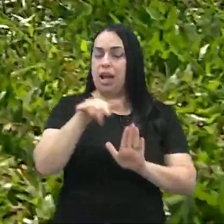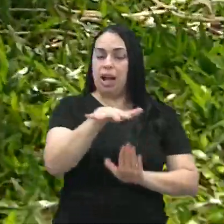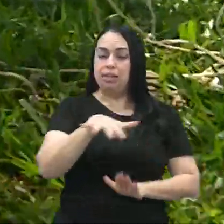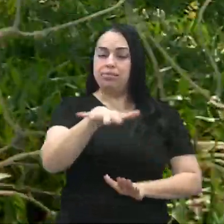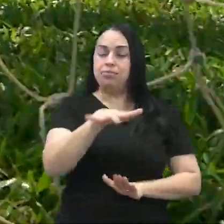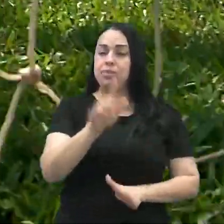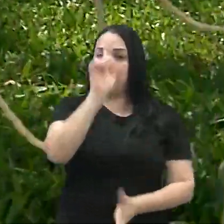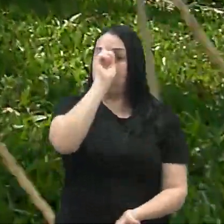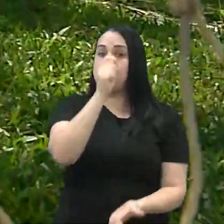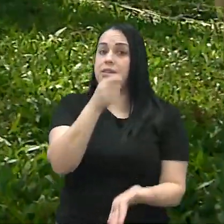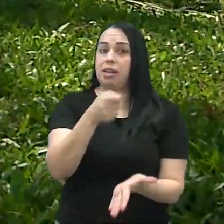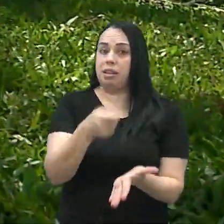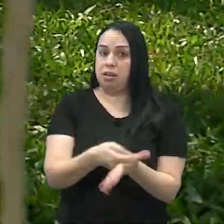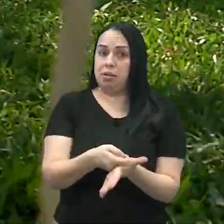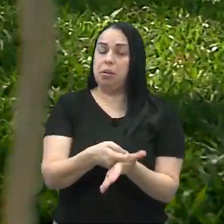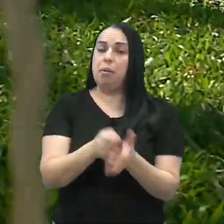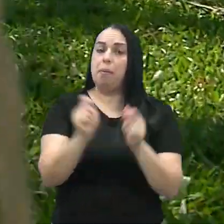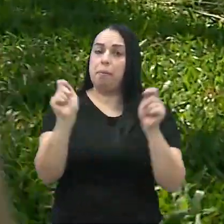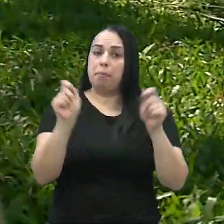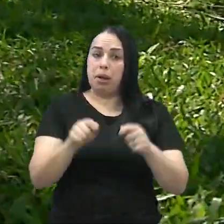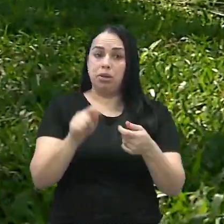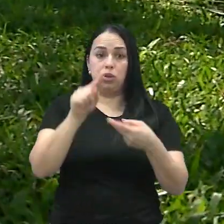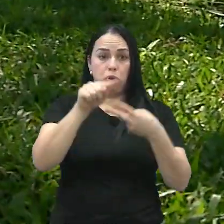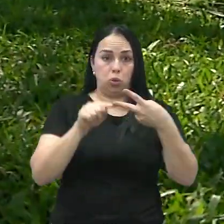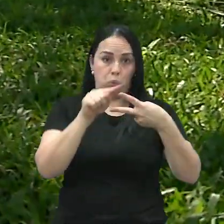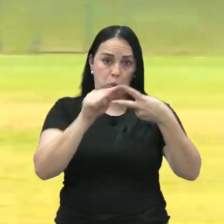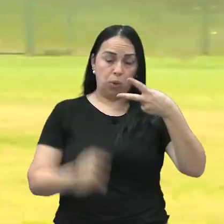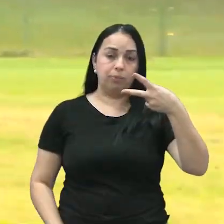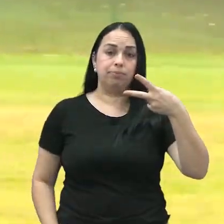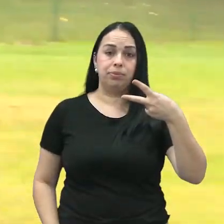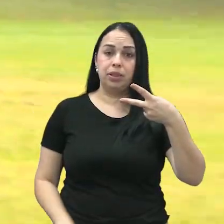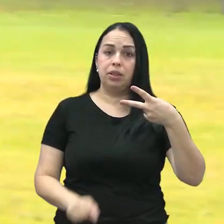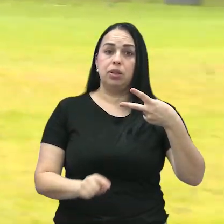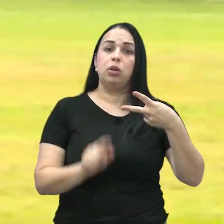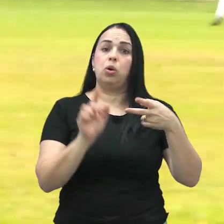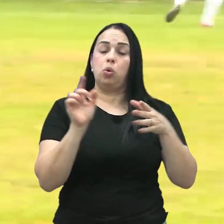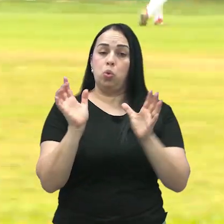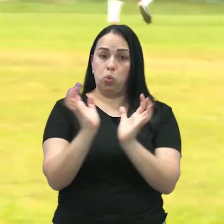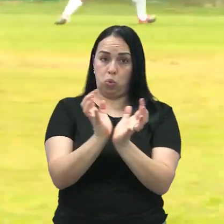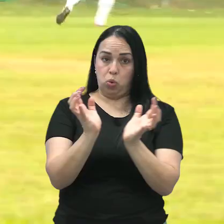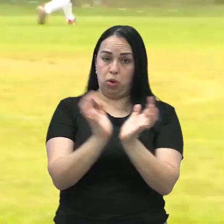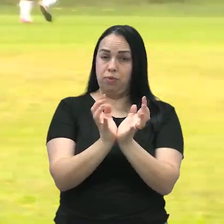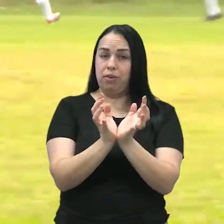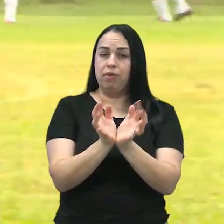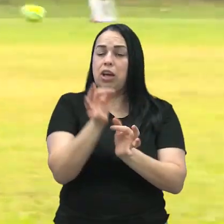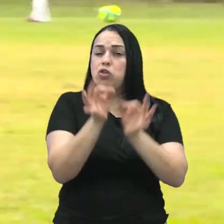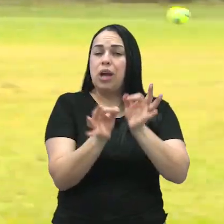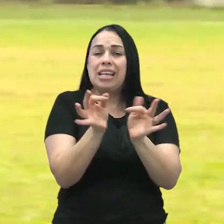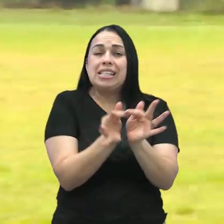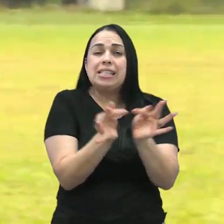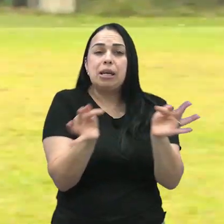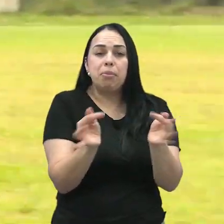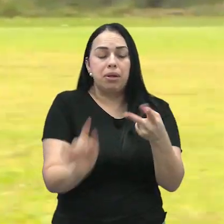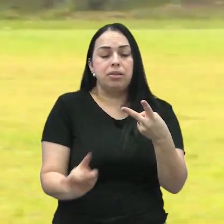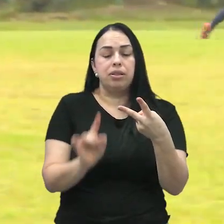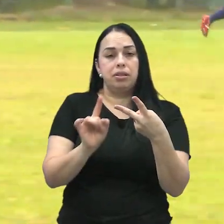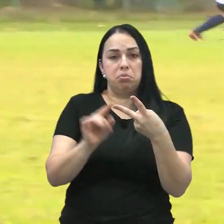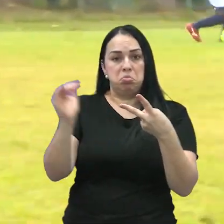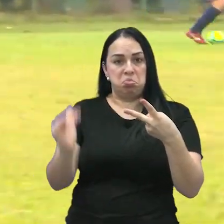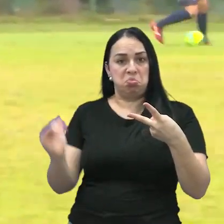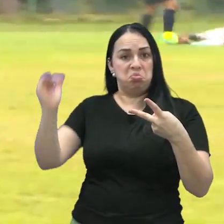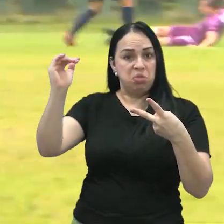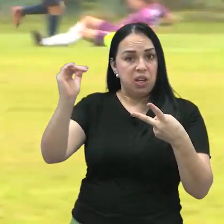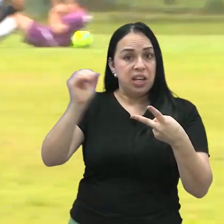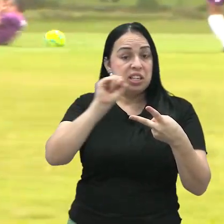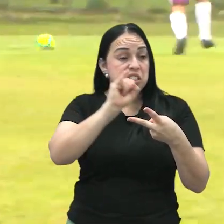junta desportiva poderão ser tomadas em 2 instâncias: pelas turmas que vão julgar casos simples e pelo tribunal pleno,